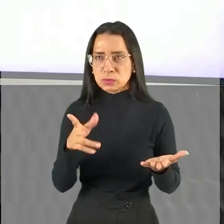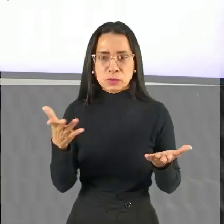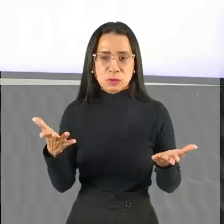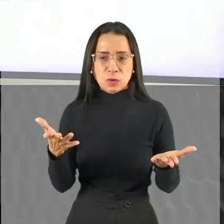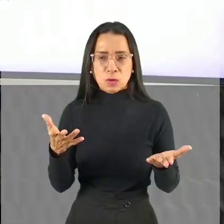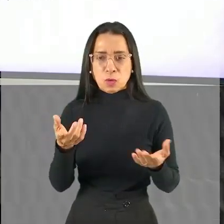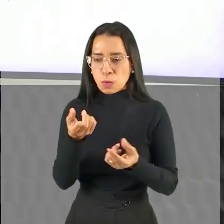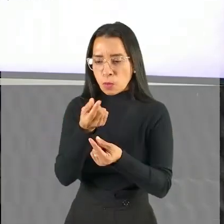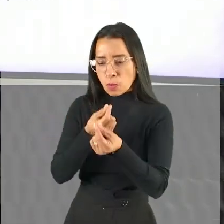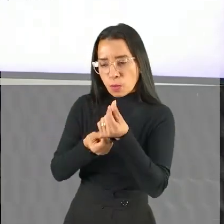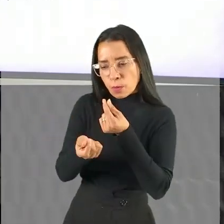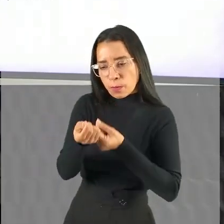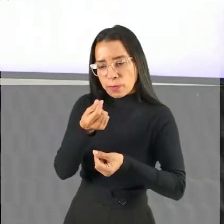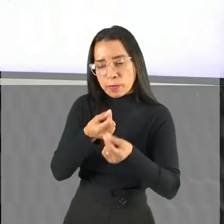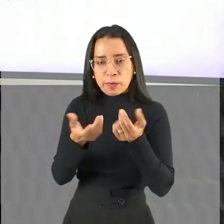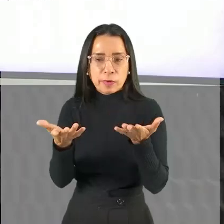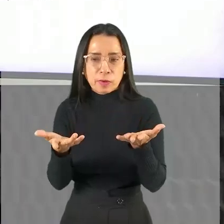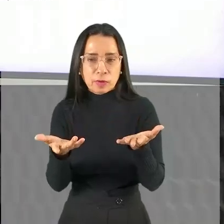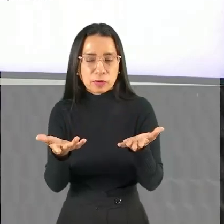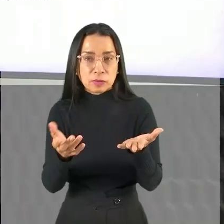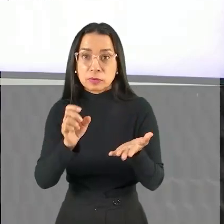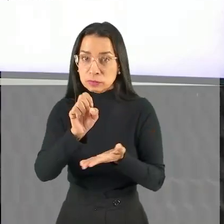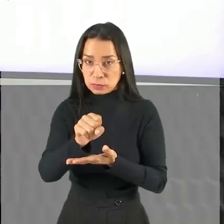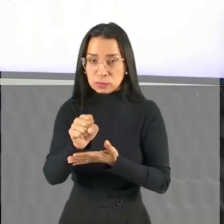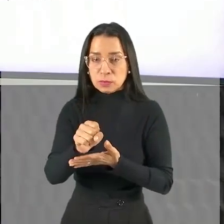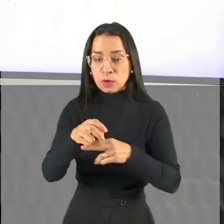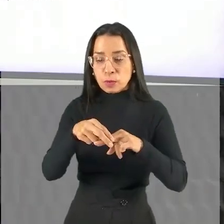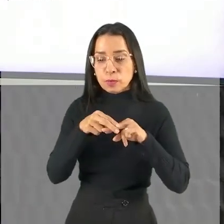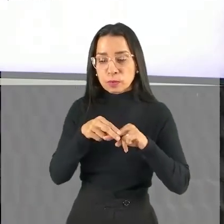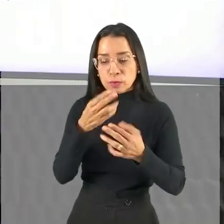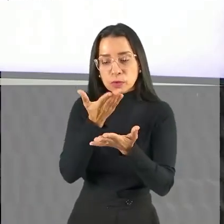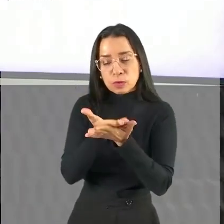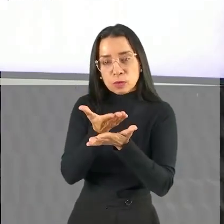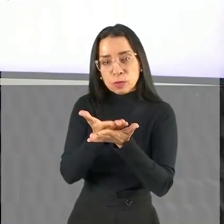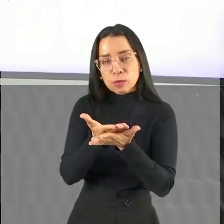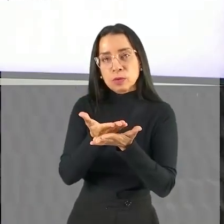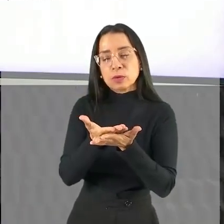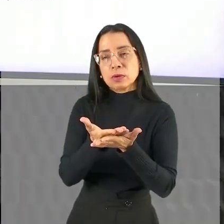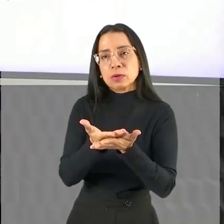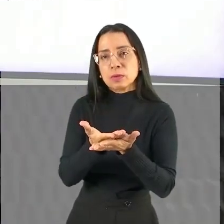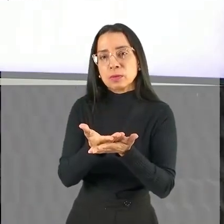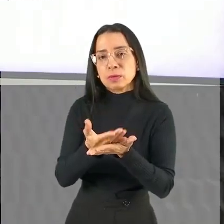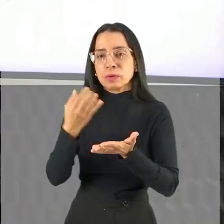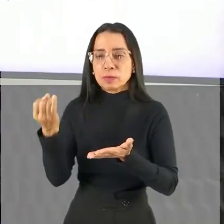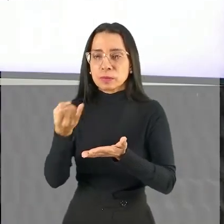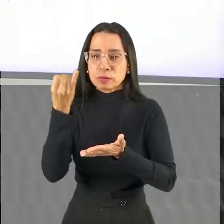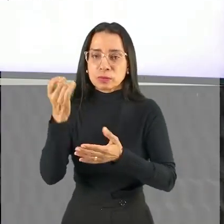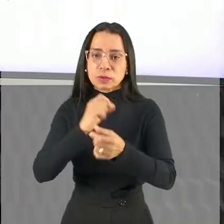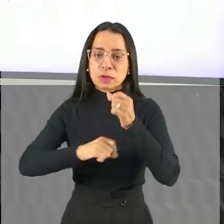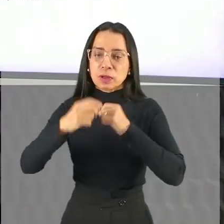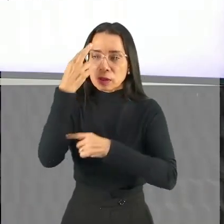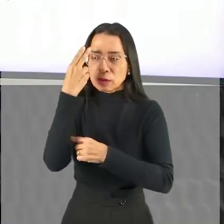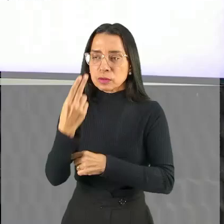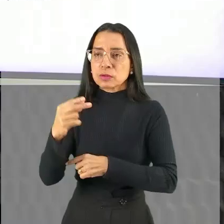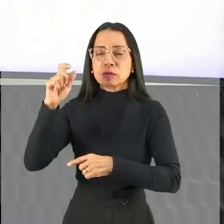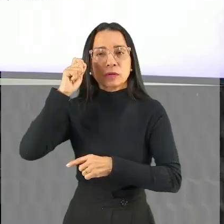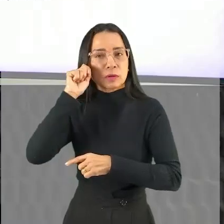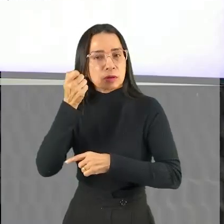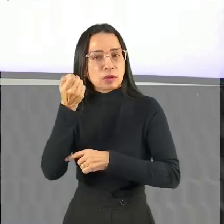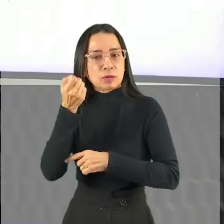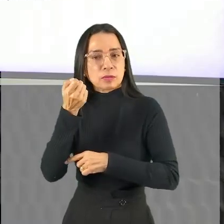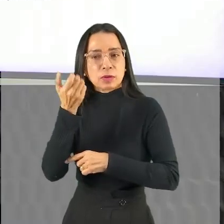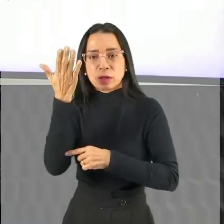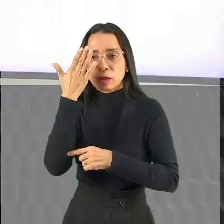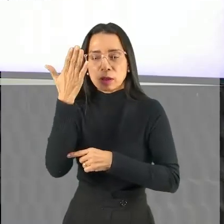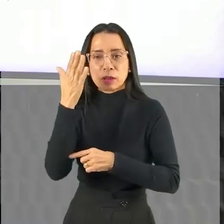comerciantes? Sim, gente. E aí, por isso é importante estudar a história da África, até para entender um pouco, né, o que nós vamos ter